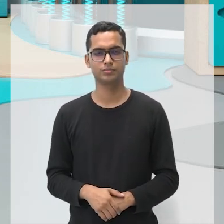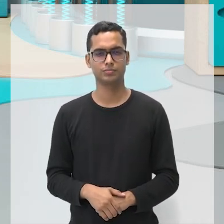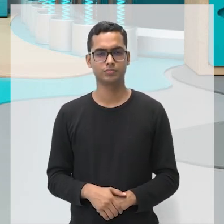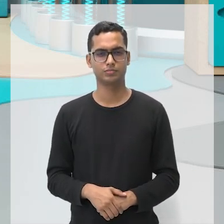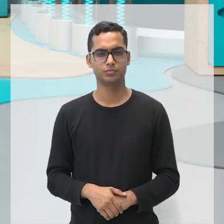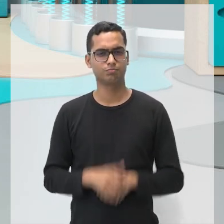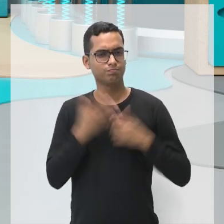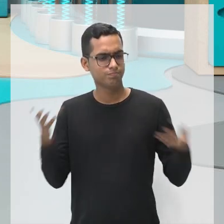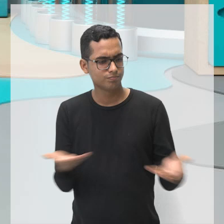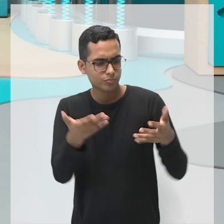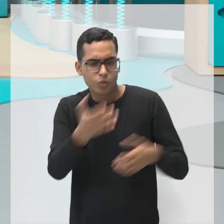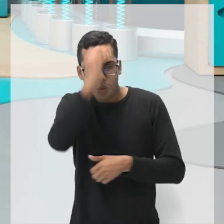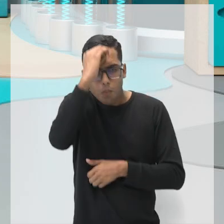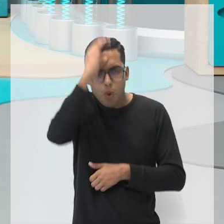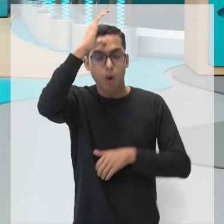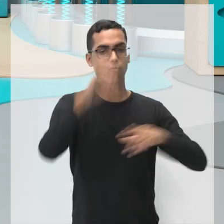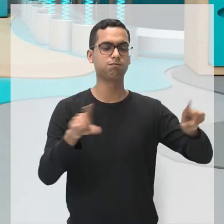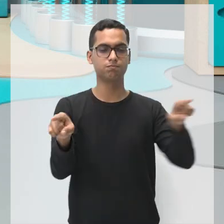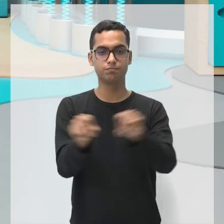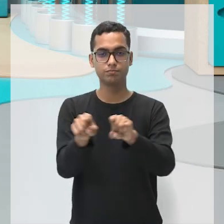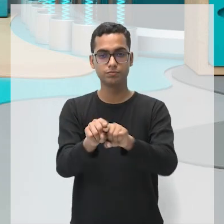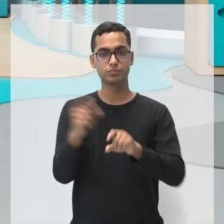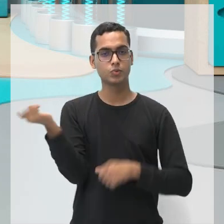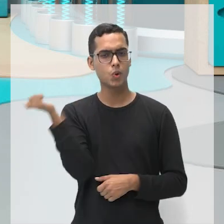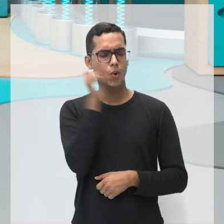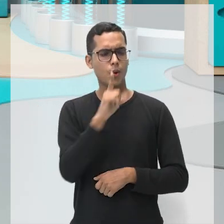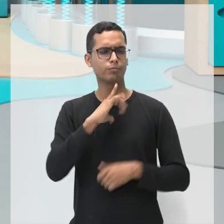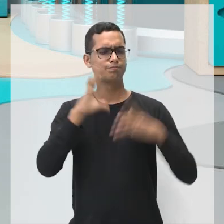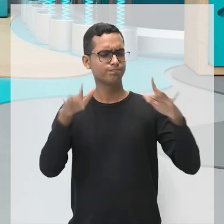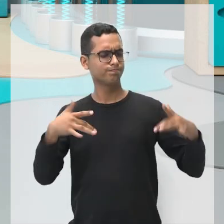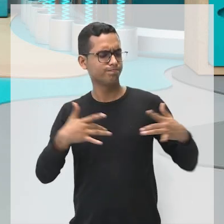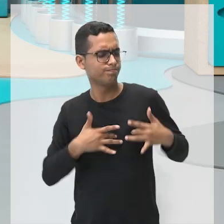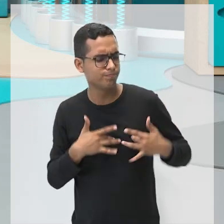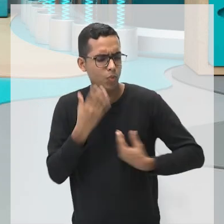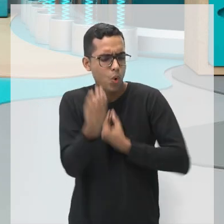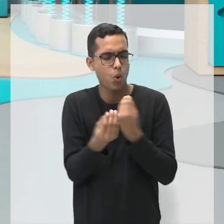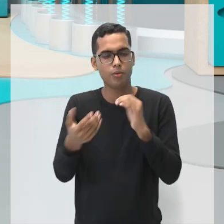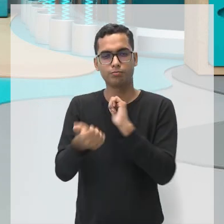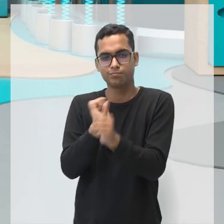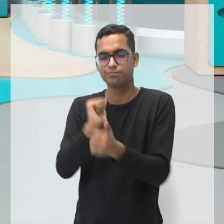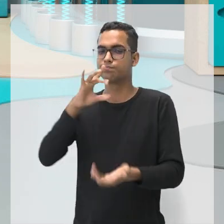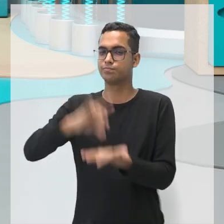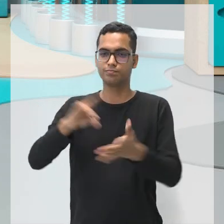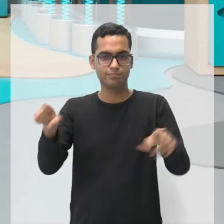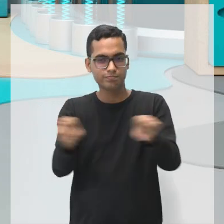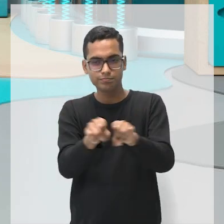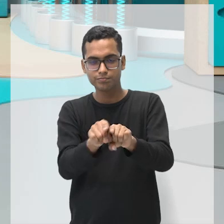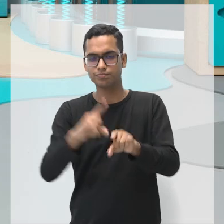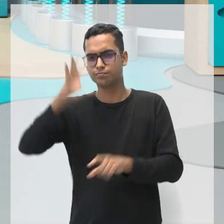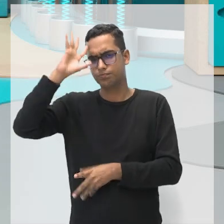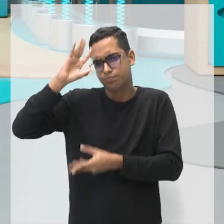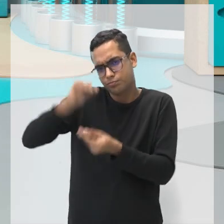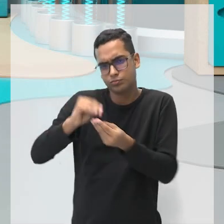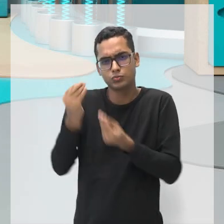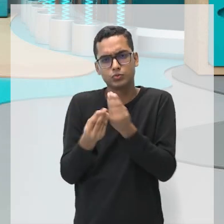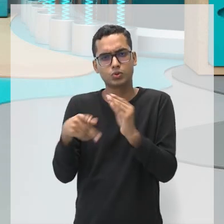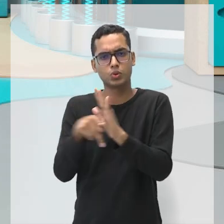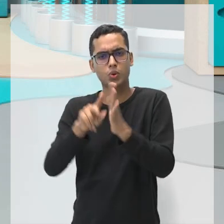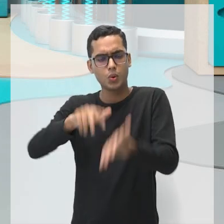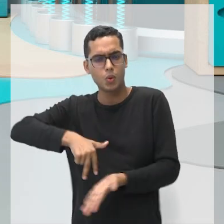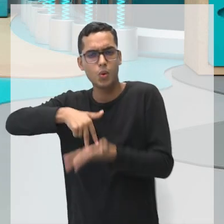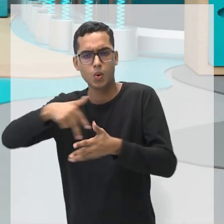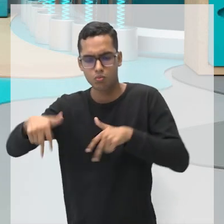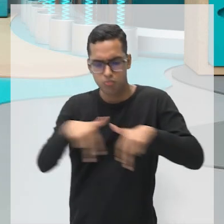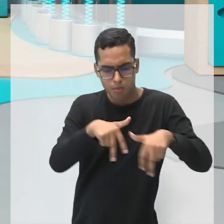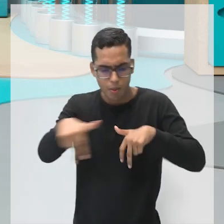o conhecimento, gerar ali a paixão pelaquele esporte. E, claro, o entendimento do posicionamento em